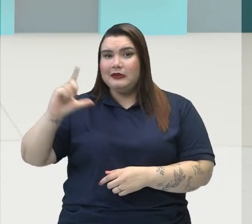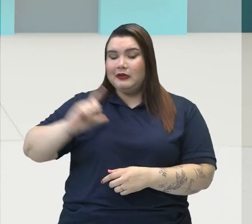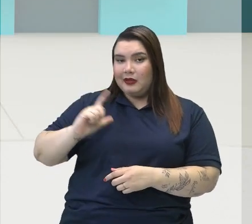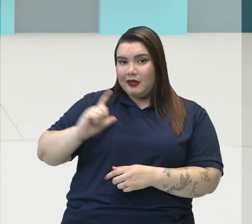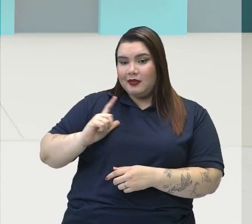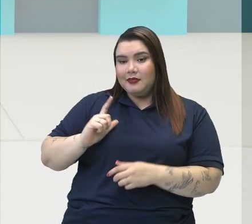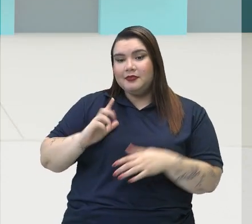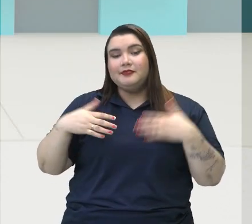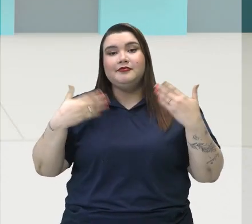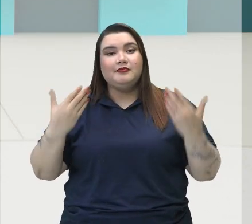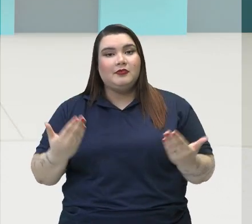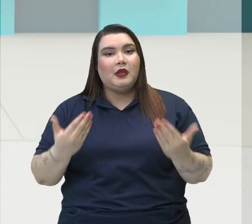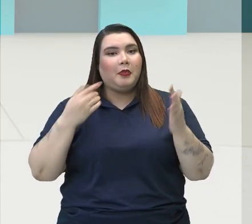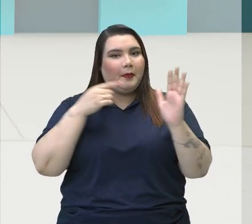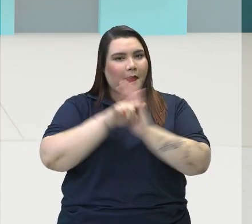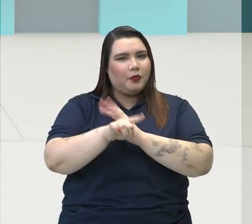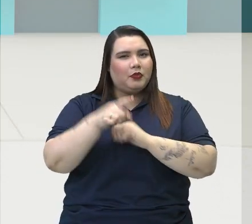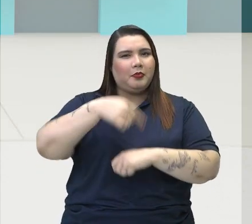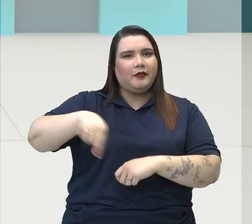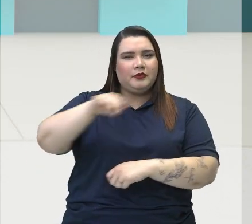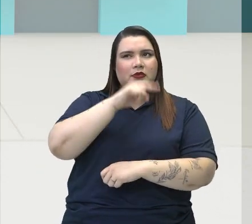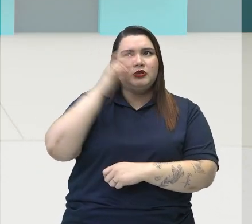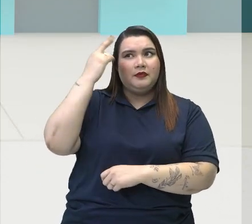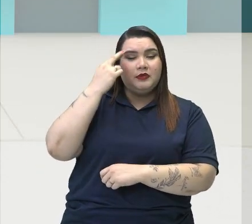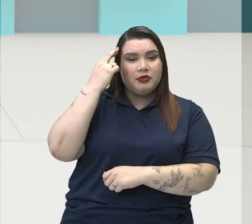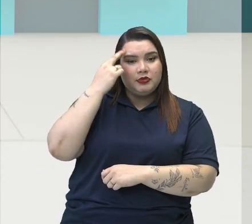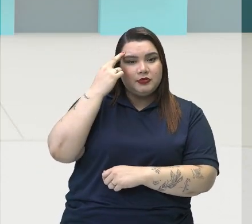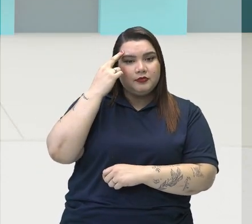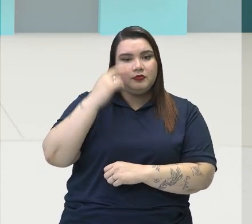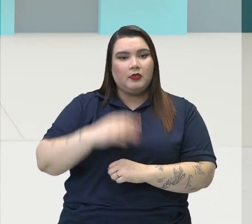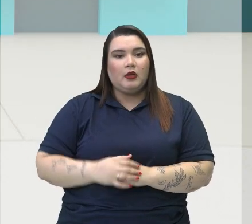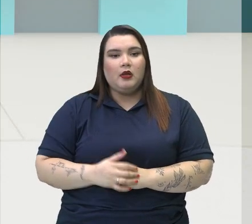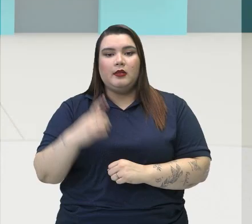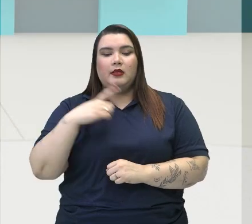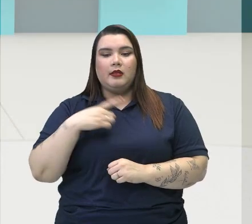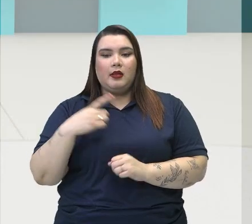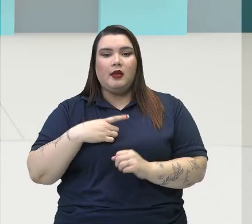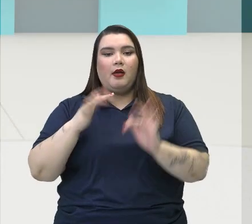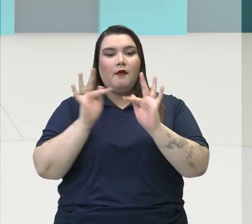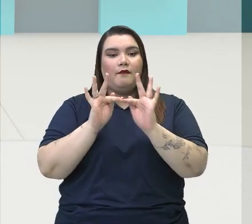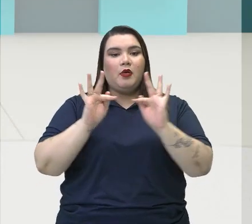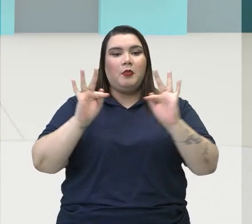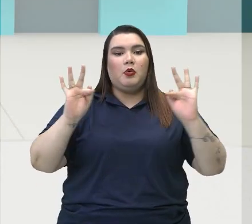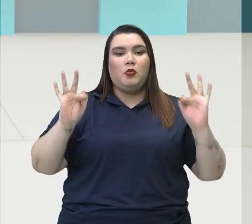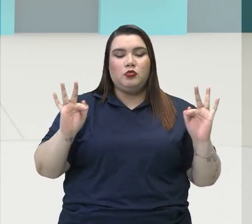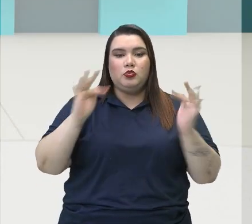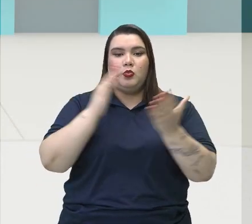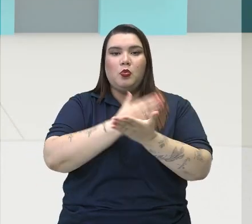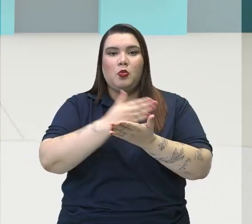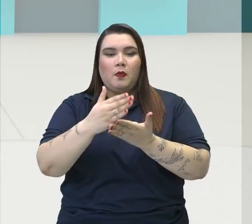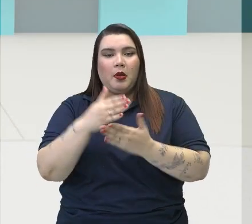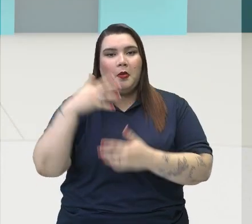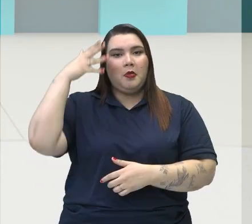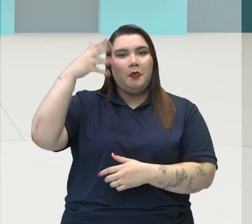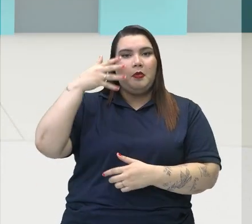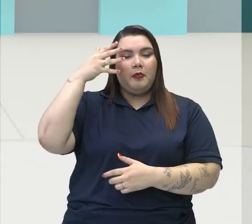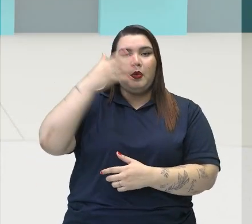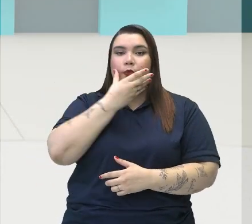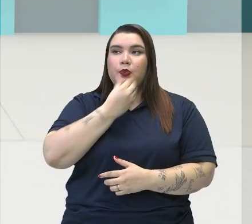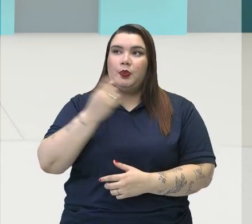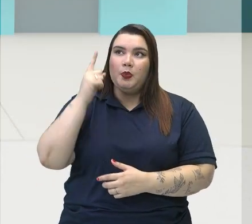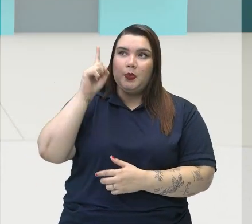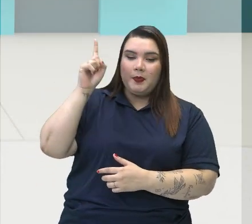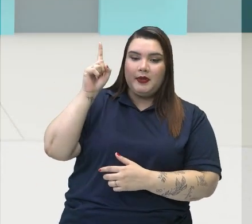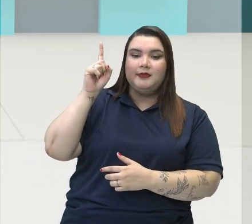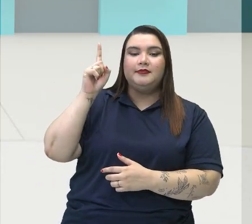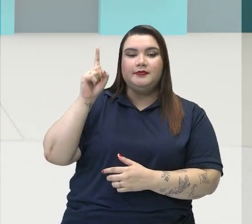É uma pergunta aí para cada um de vocês. E aqui nós temos a famosa frase que inicia o discurso do Martin Luther King. Na verdade,